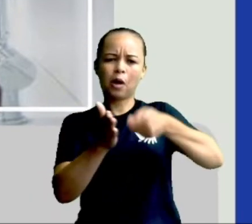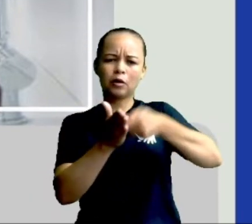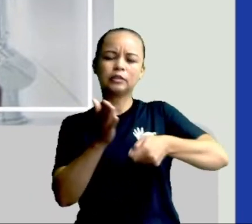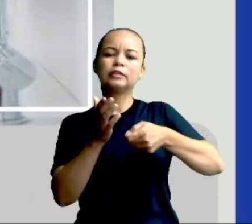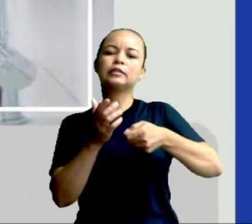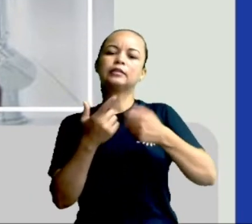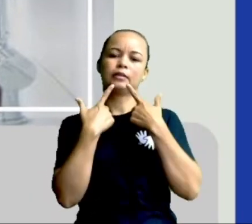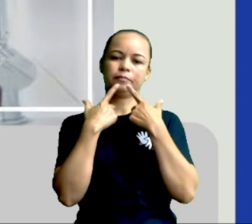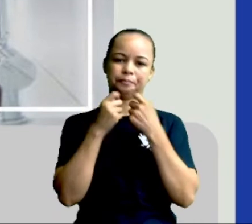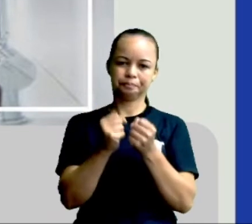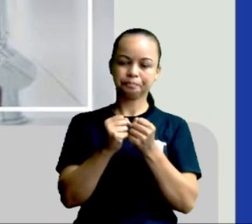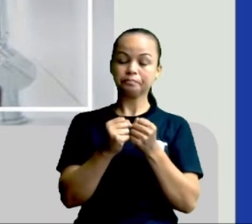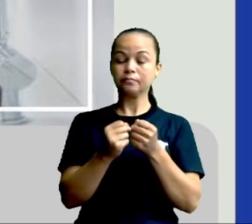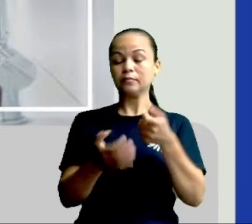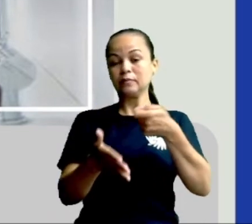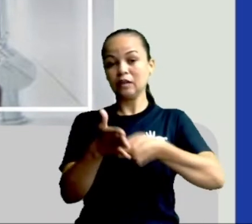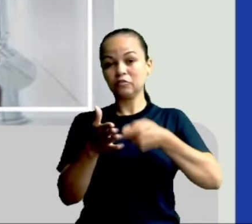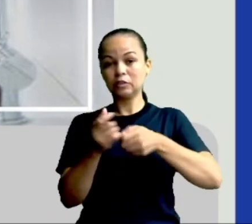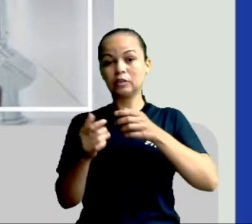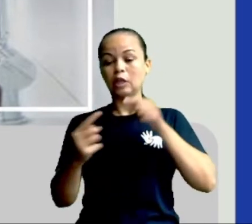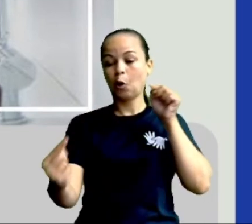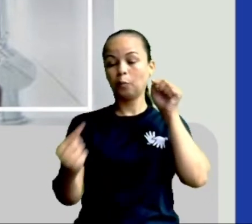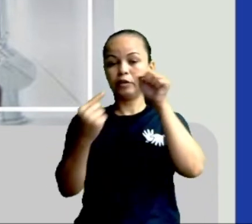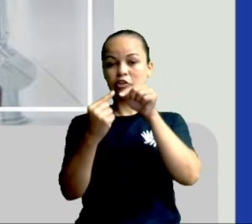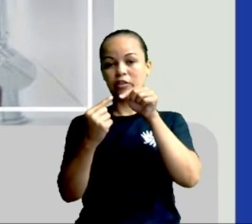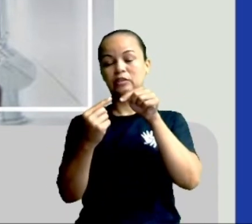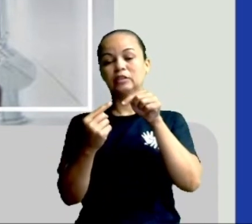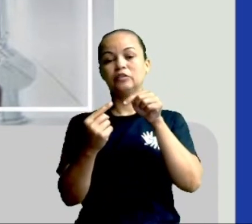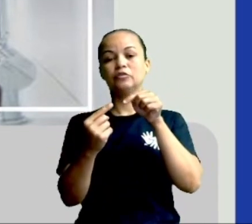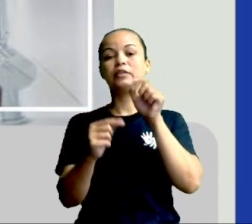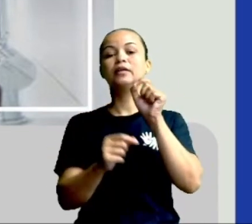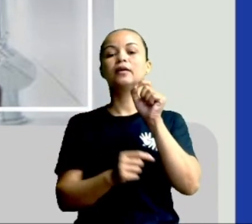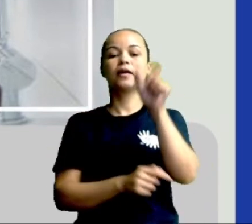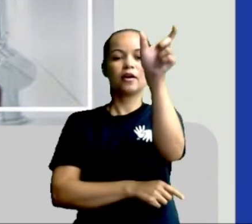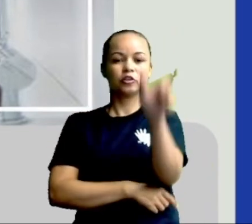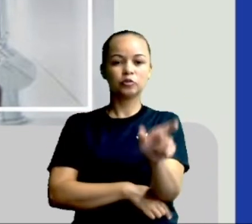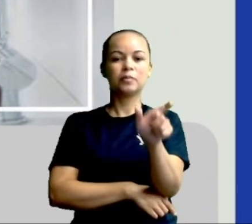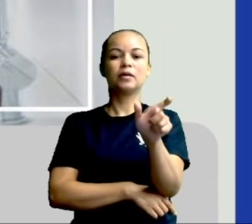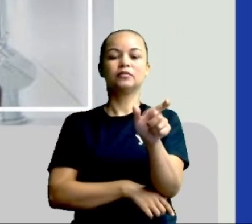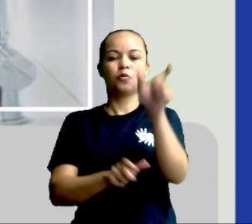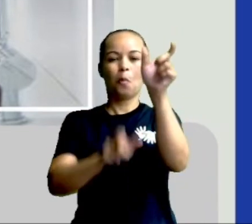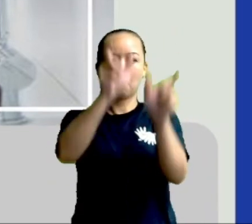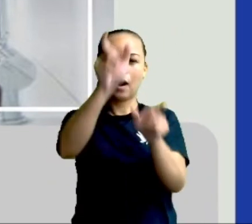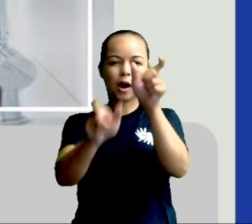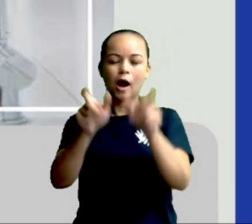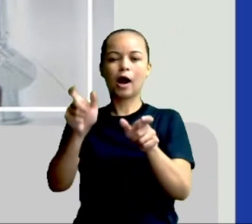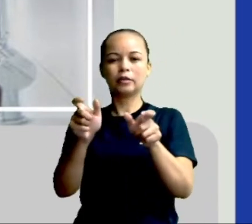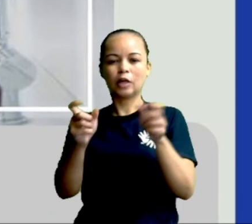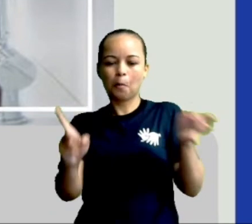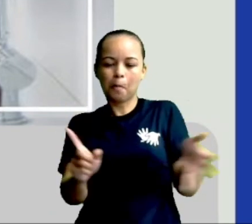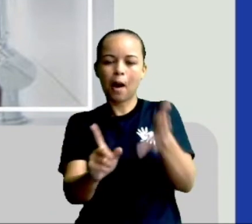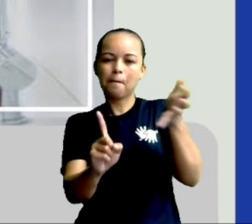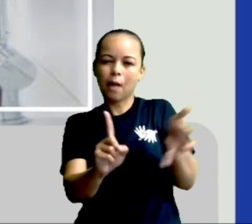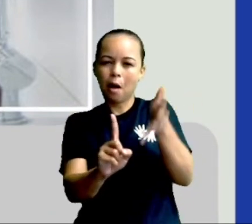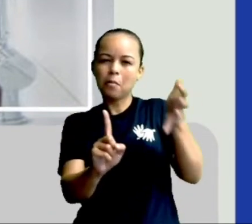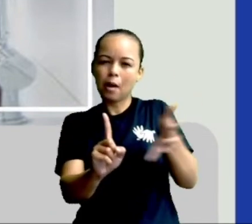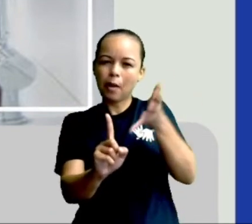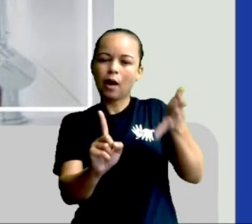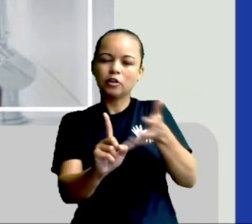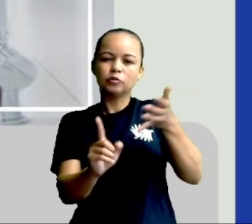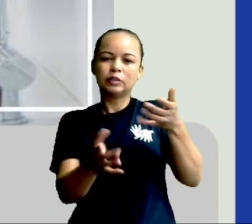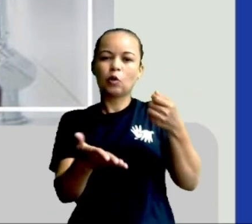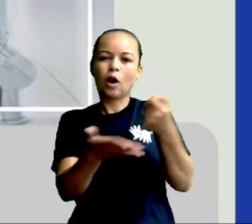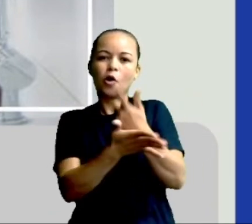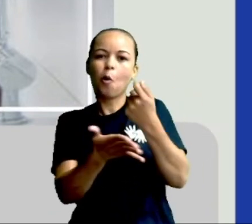da linguagem, que é a função que tem o objetivo de fazer com que as pessoas convencer as pessoas, estimular